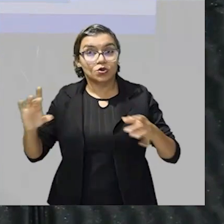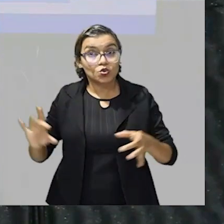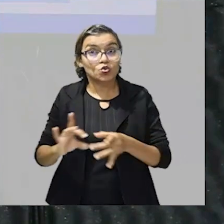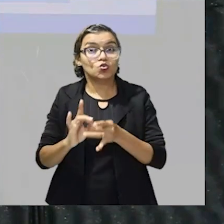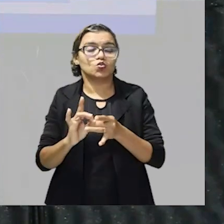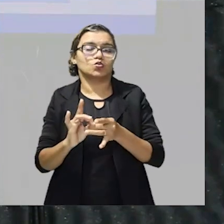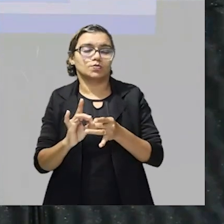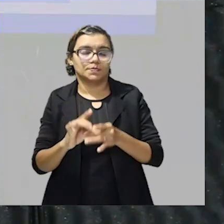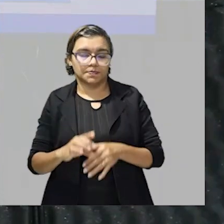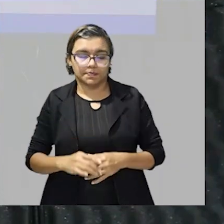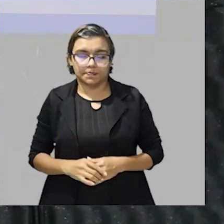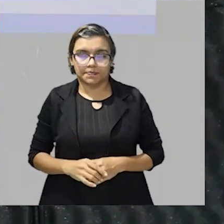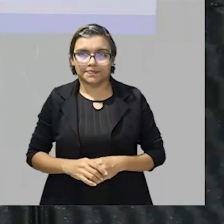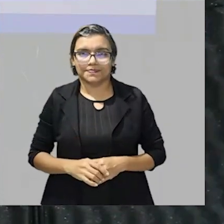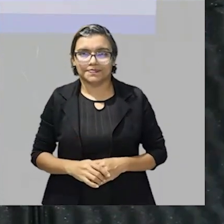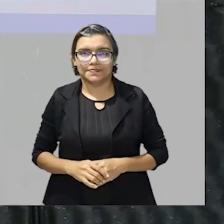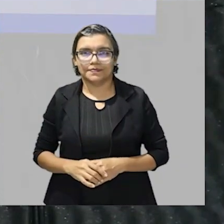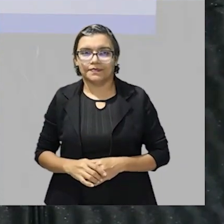entenderam